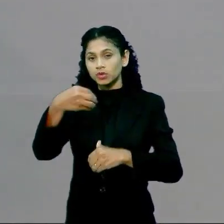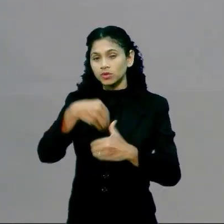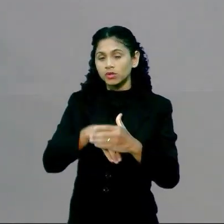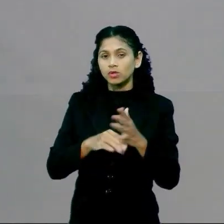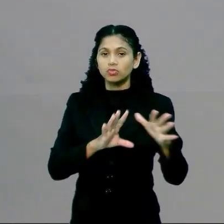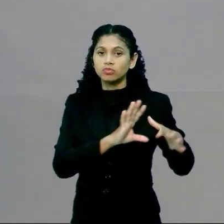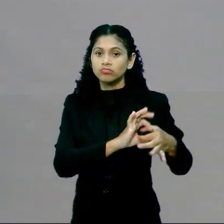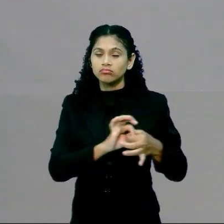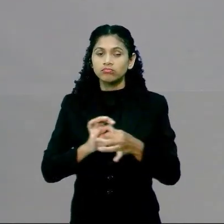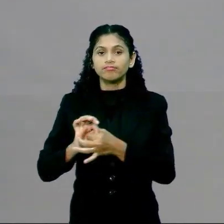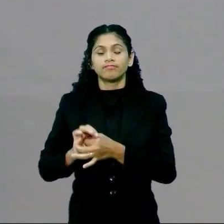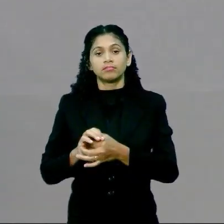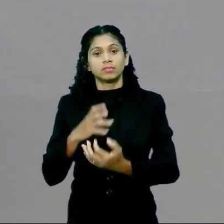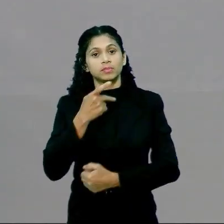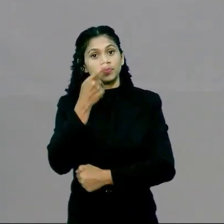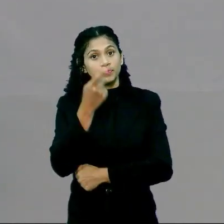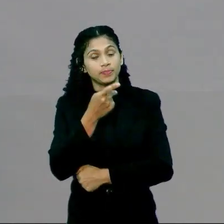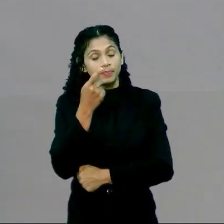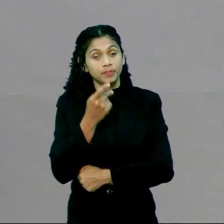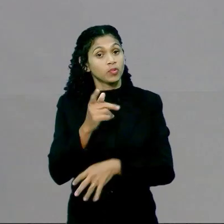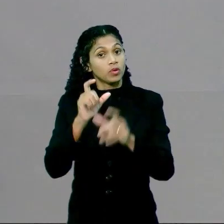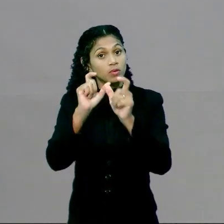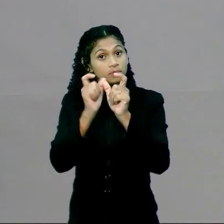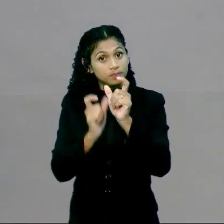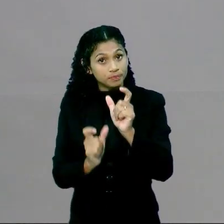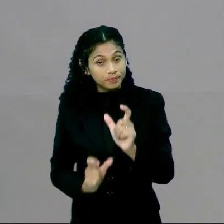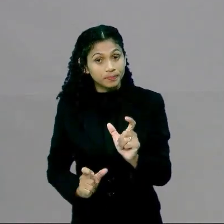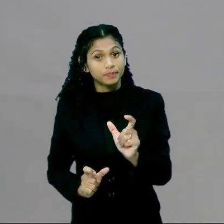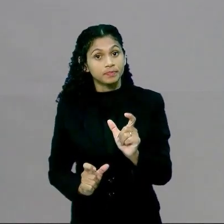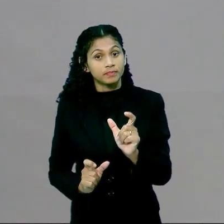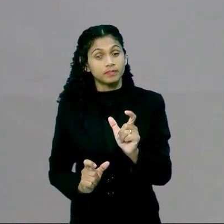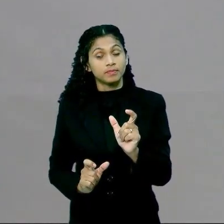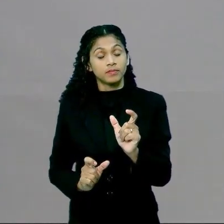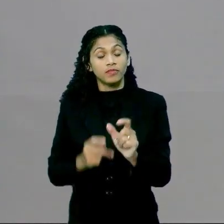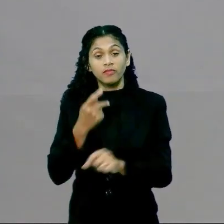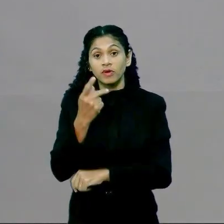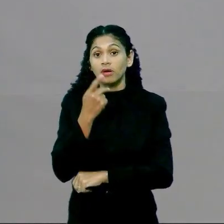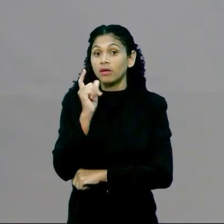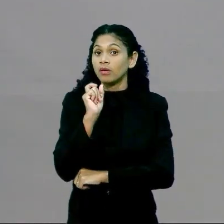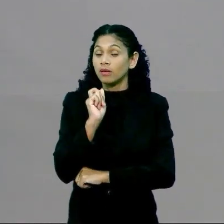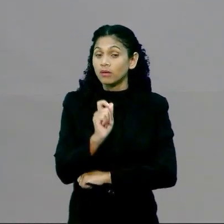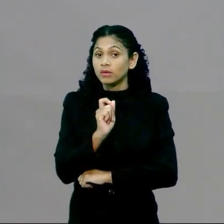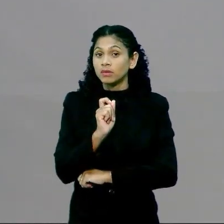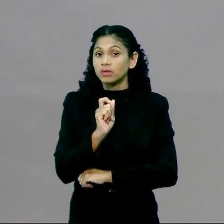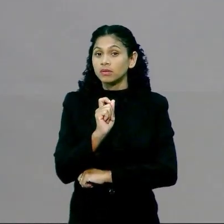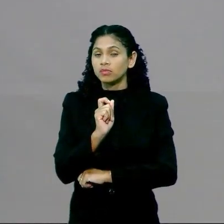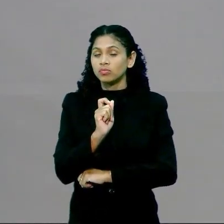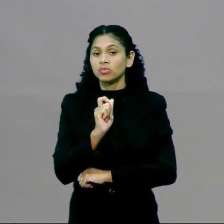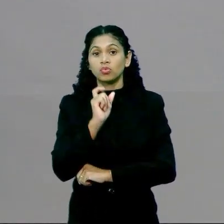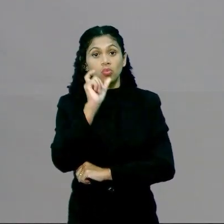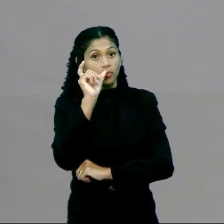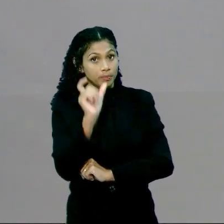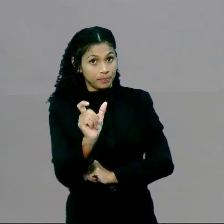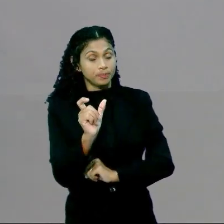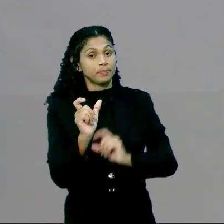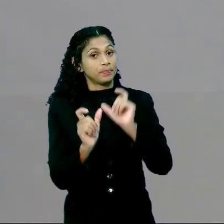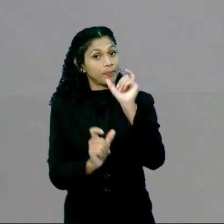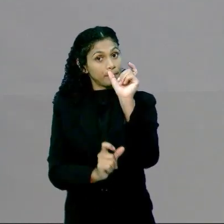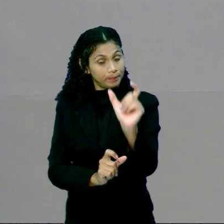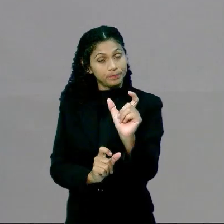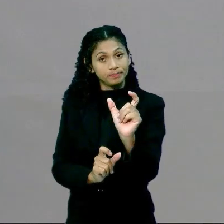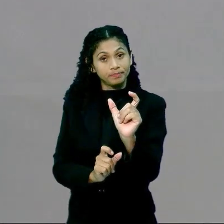nosso contexto, quando a gente fala em polissemia das palavras, a gente fala o quê? Eu estou dizendo que uma palavra, ela